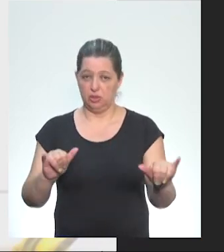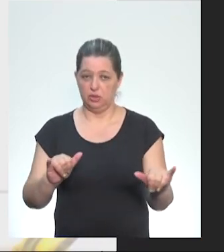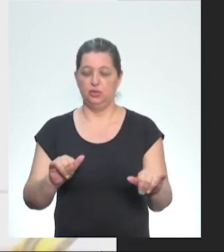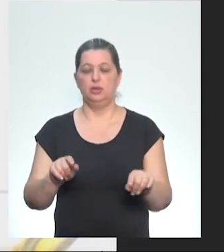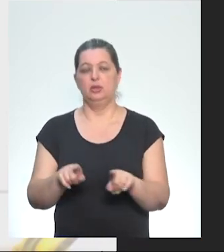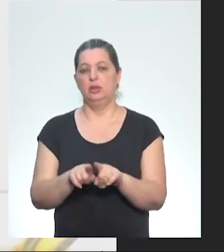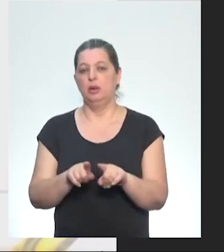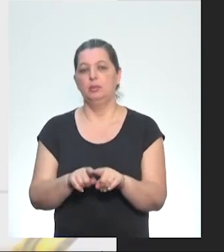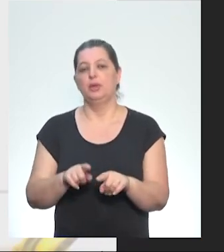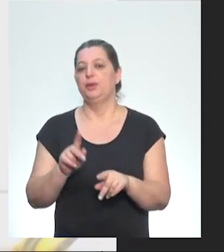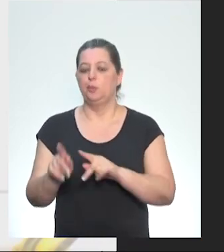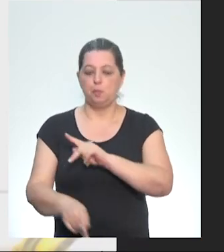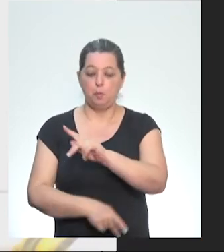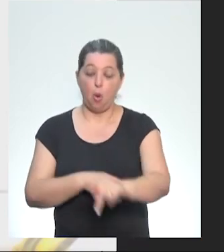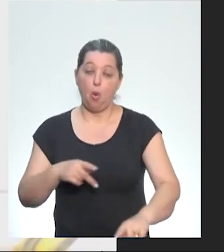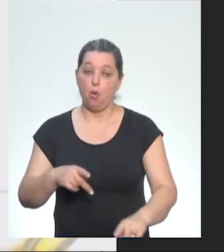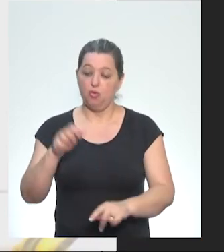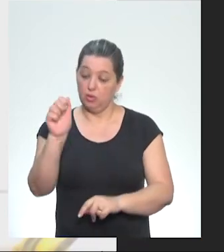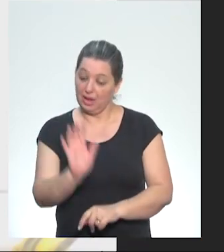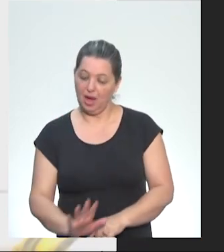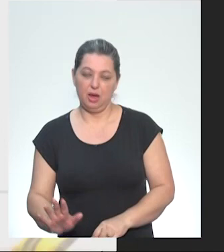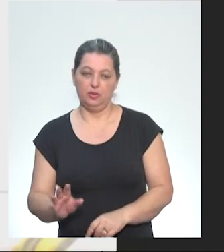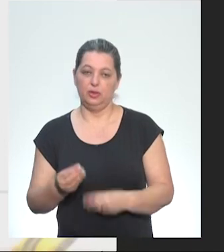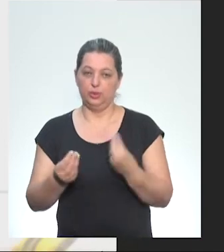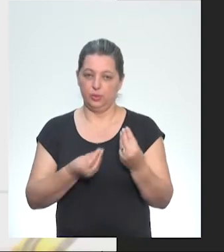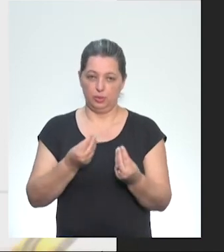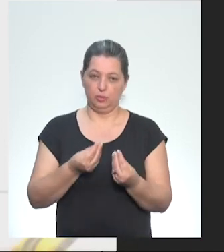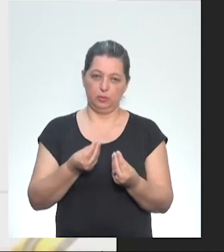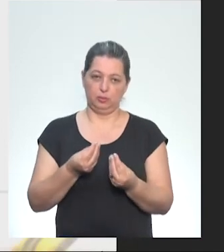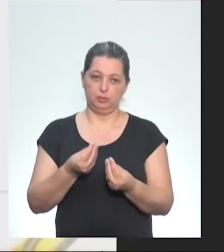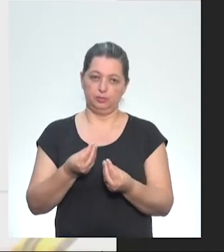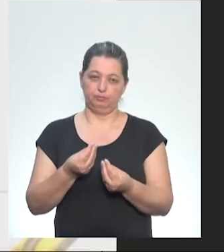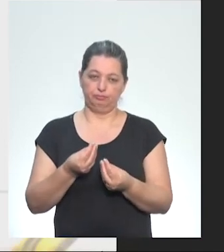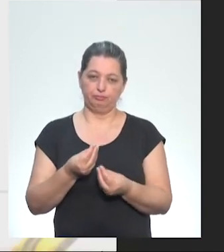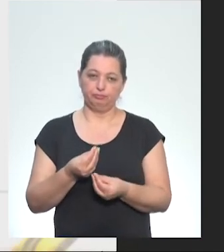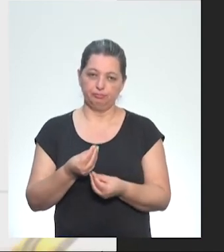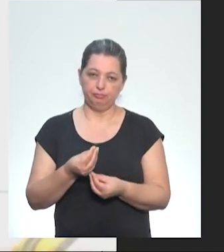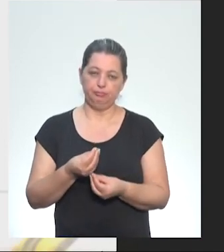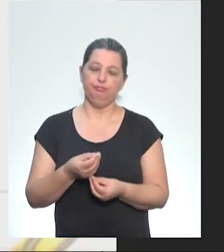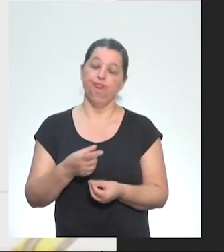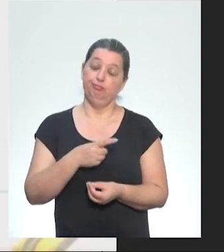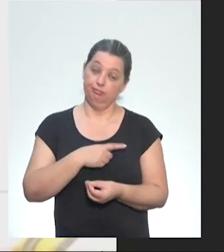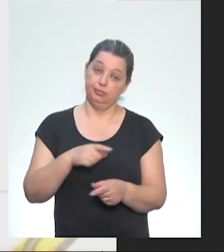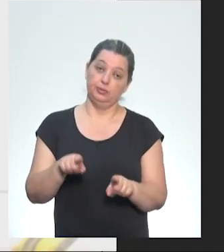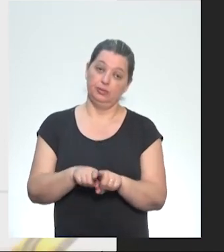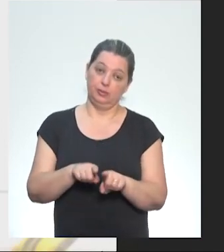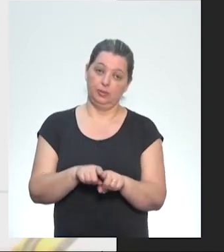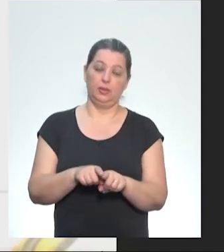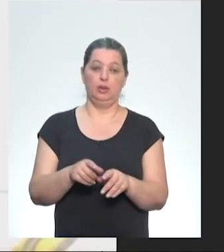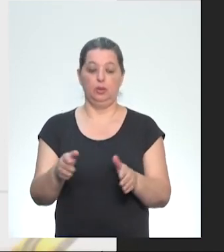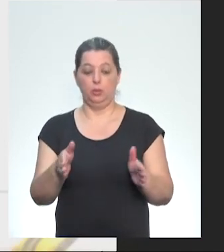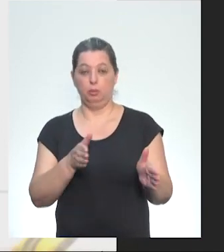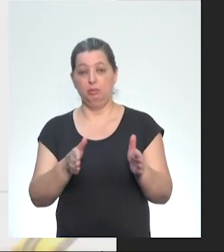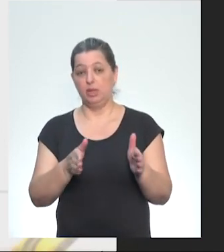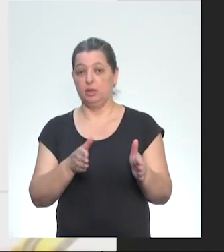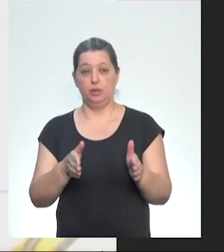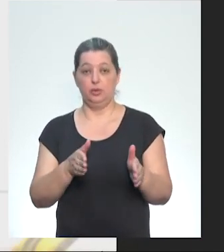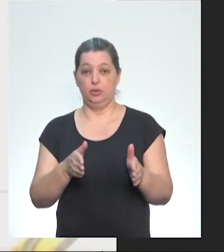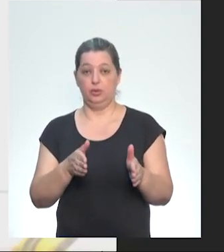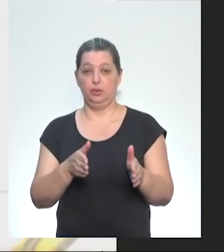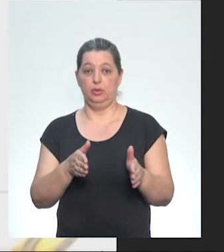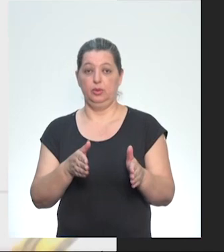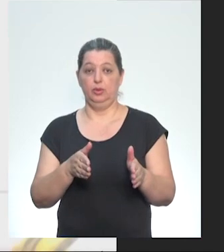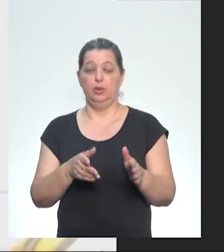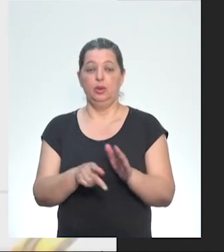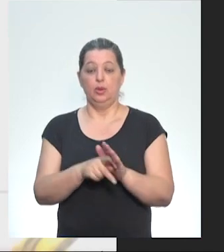os povos africanos, até mesmo a parte que, infelizmente, tem mais destaque, que é o período onde, né, a população que veio da